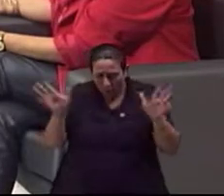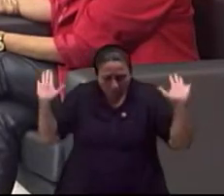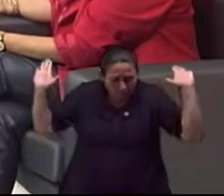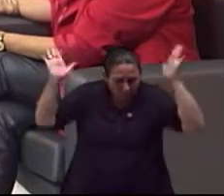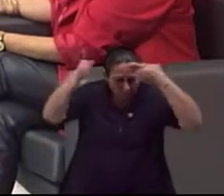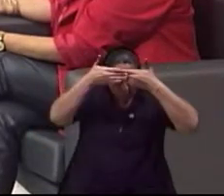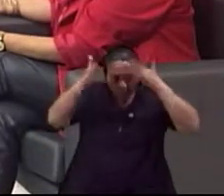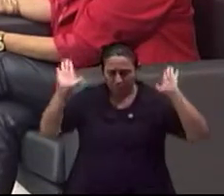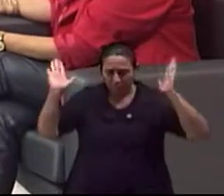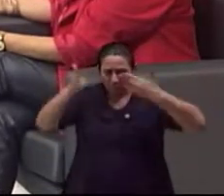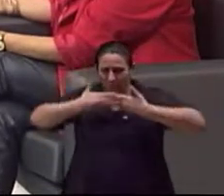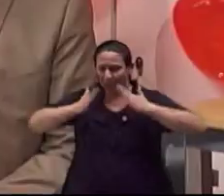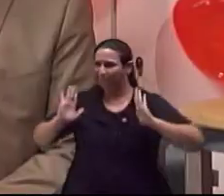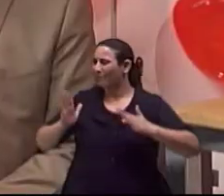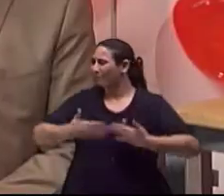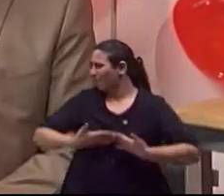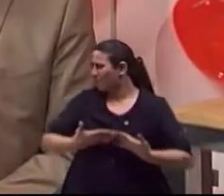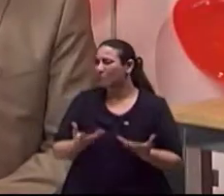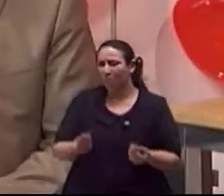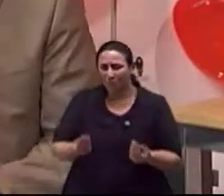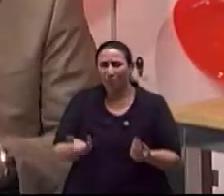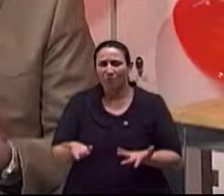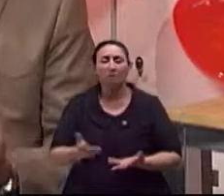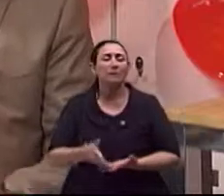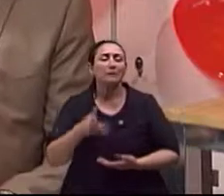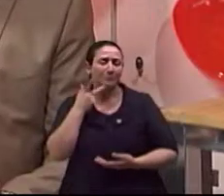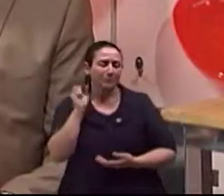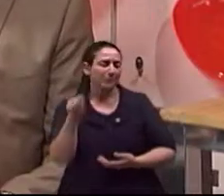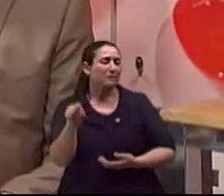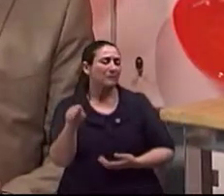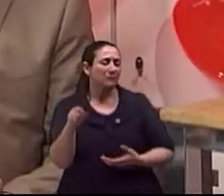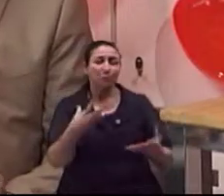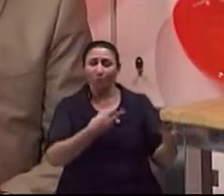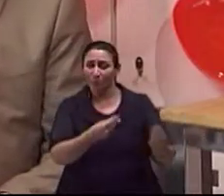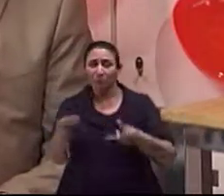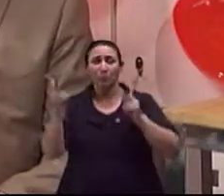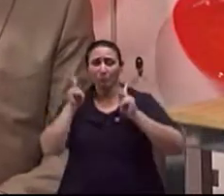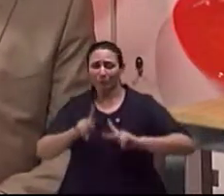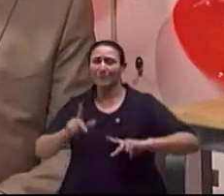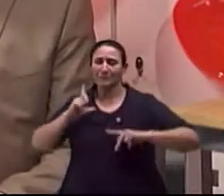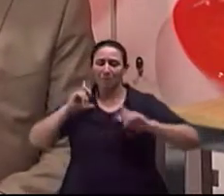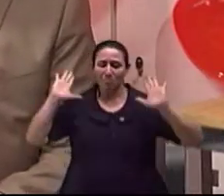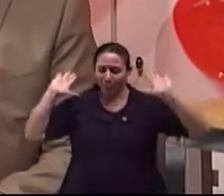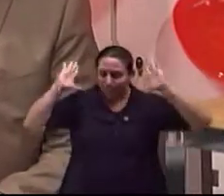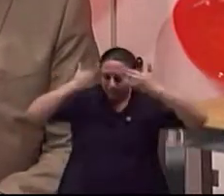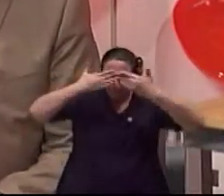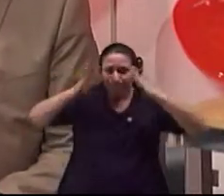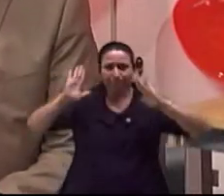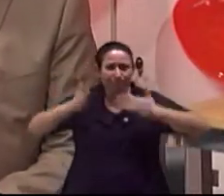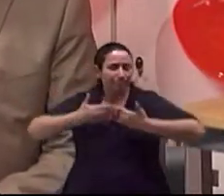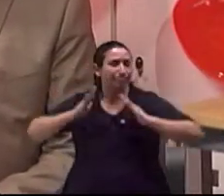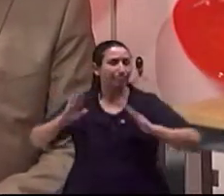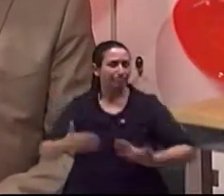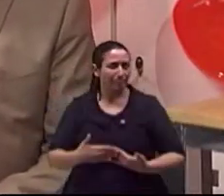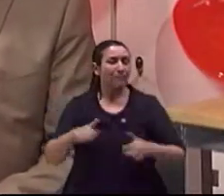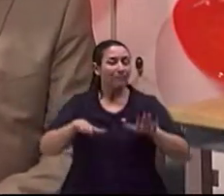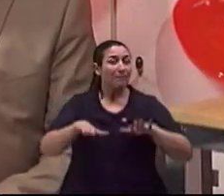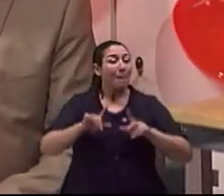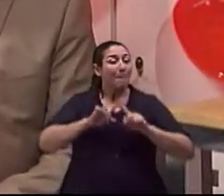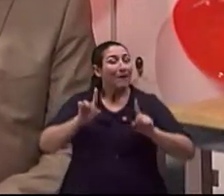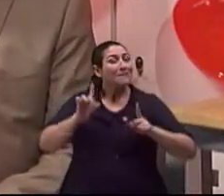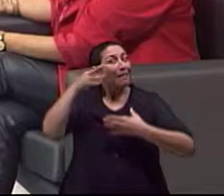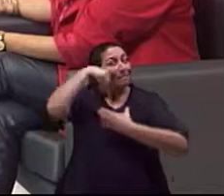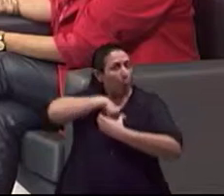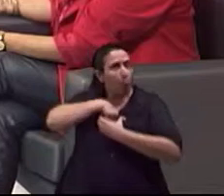também Ivan as pessoas têm capas e as pessoas têm máscaras Mas elas também estão sedentas da própria alma o tempo inteiro